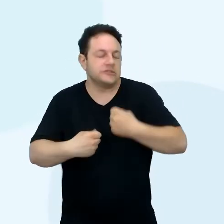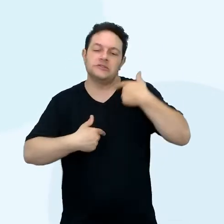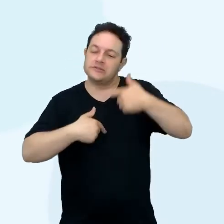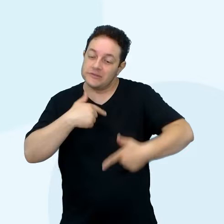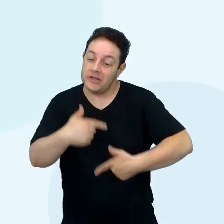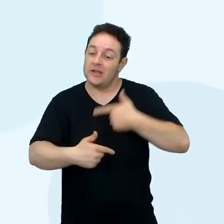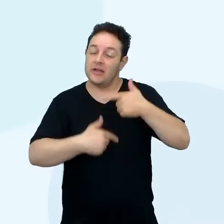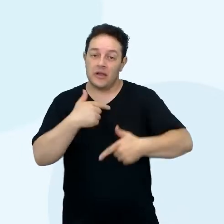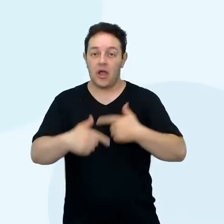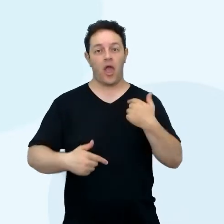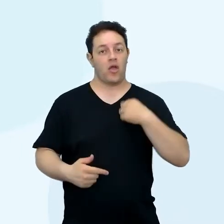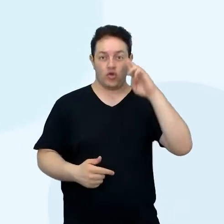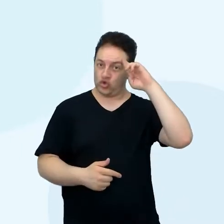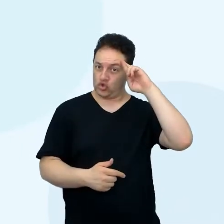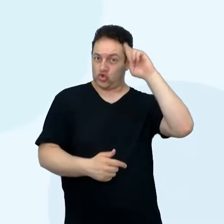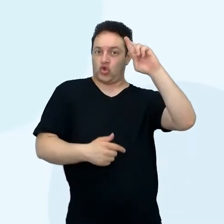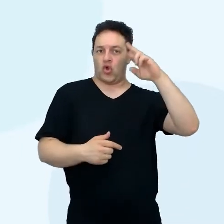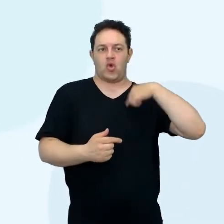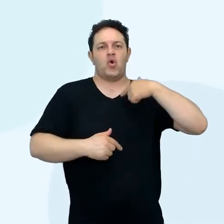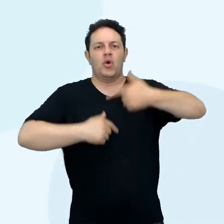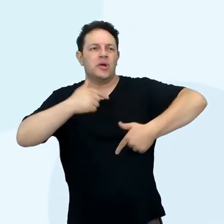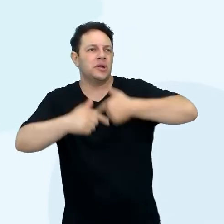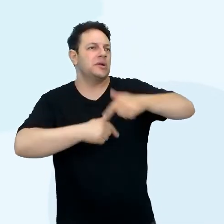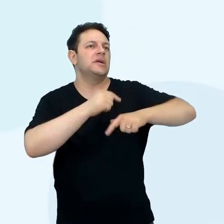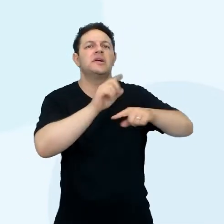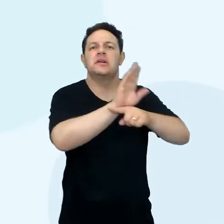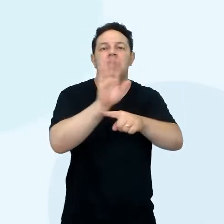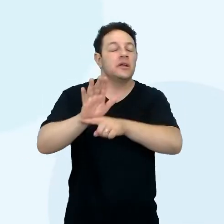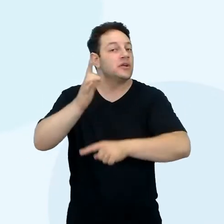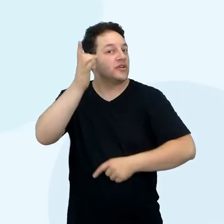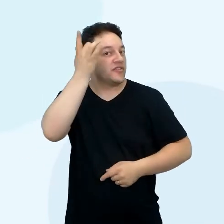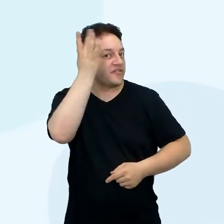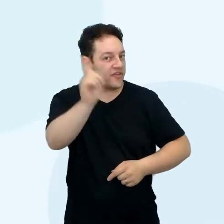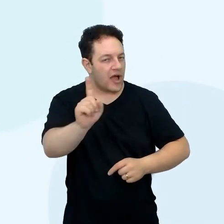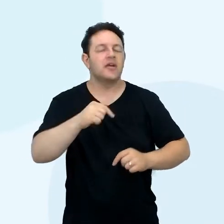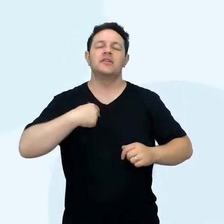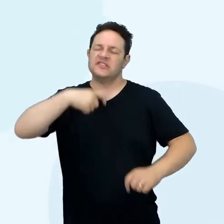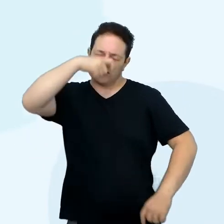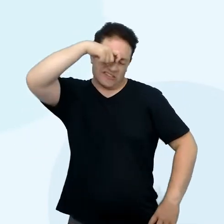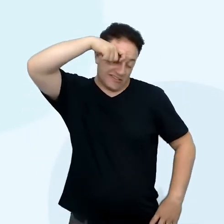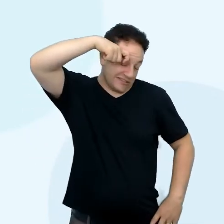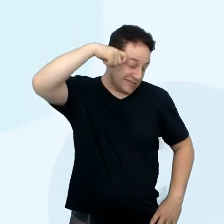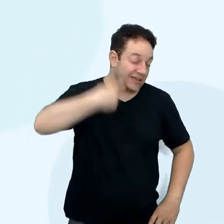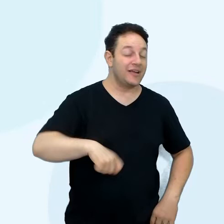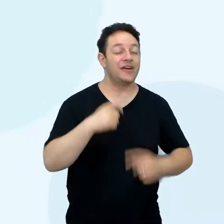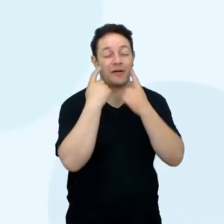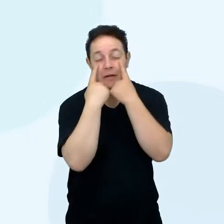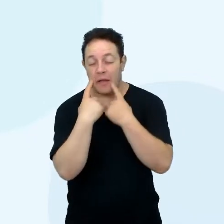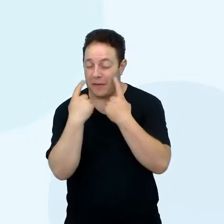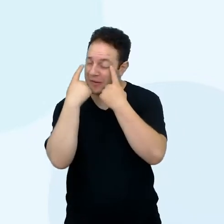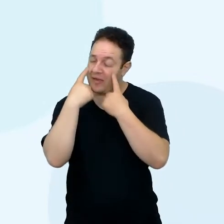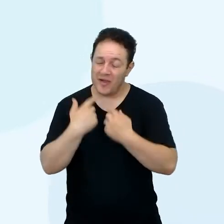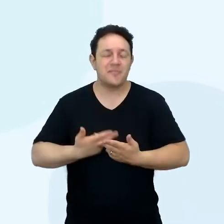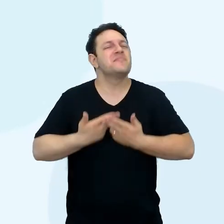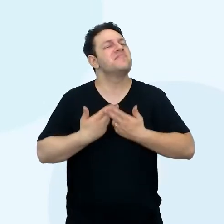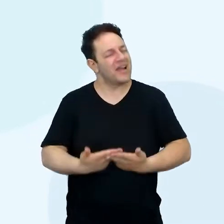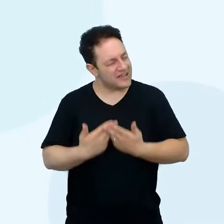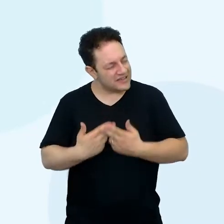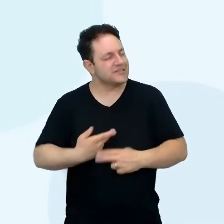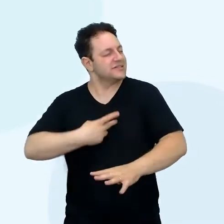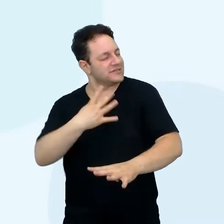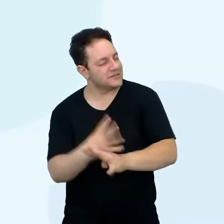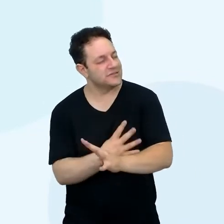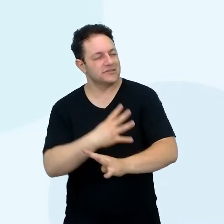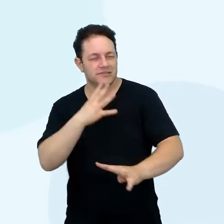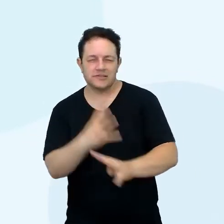que empreendimento não é uma questão de sorte, mas é uma questão de sangue, suor e lágrimas, né? Então é preciso ter muita fibra mesmo e